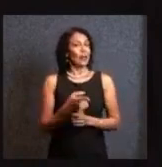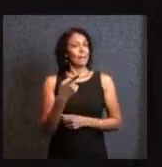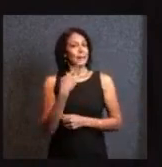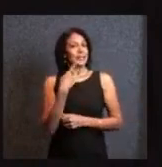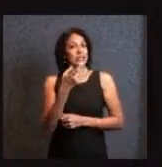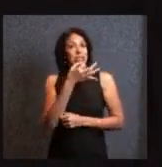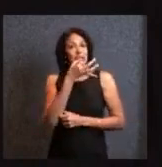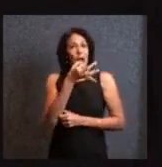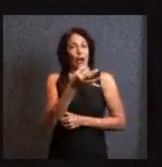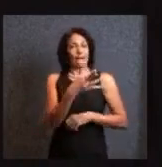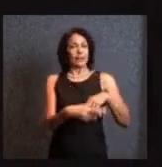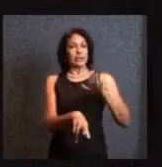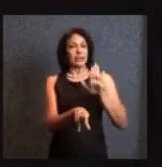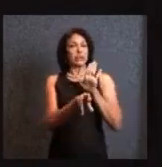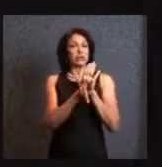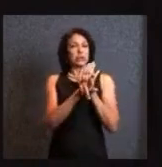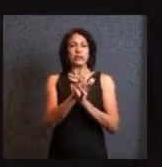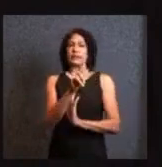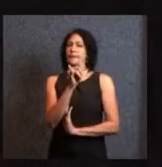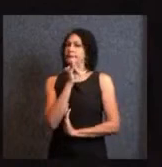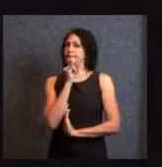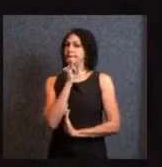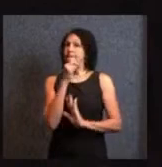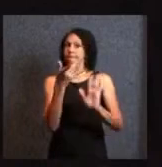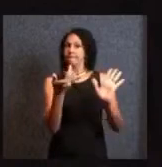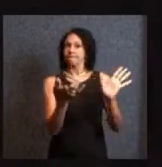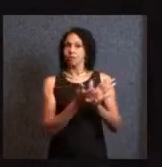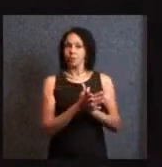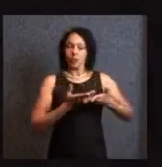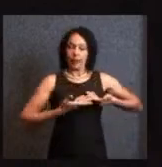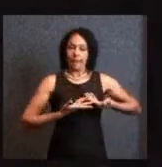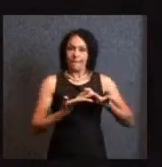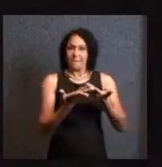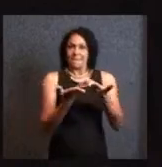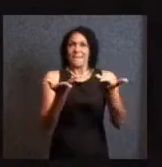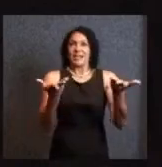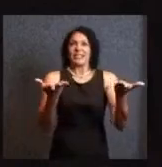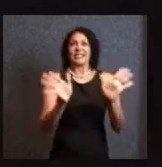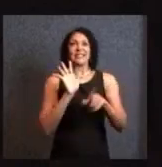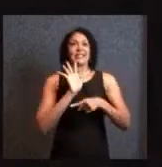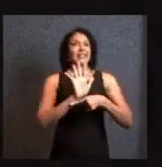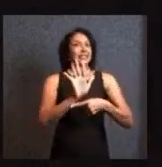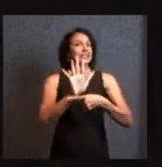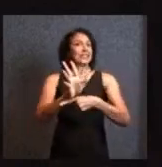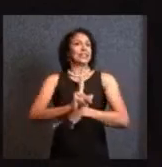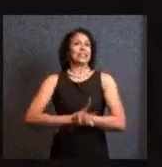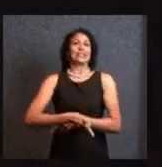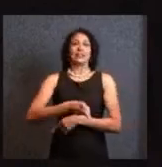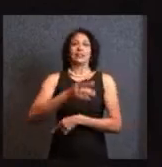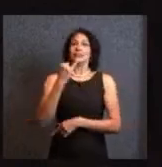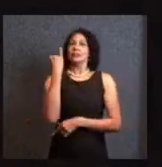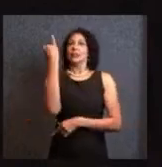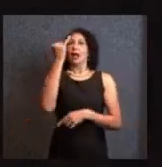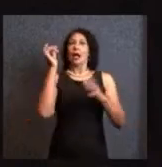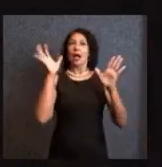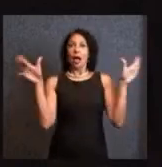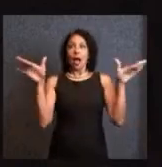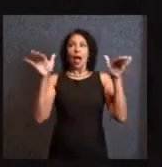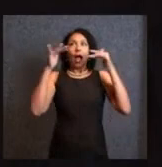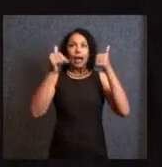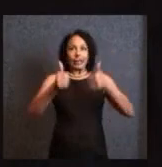trazendo modelos de referência, oferecendo toda a ajuda possível. É importante destacar um detalhe.